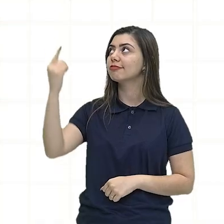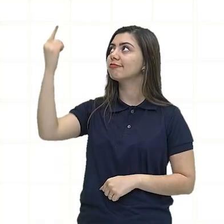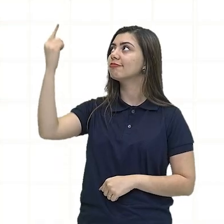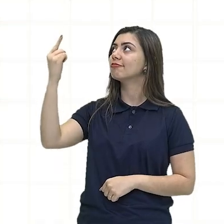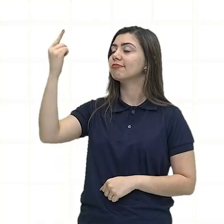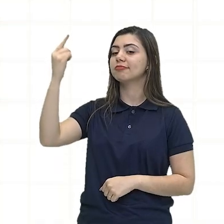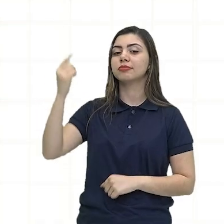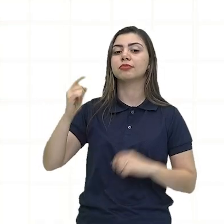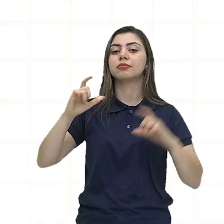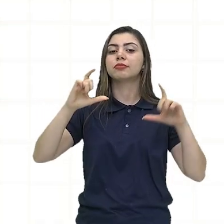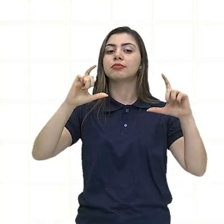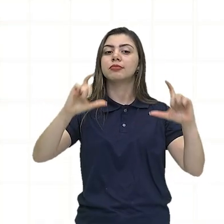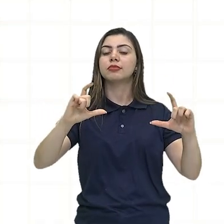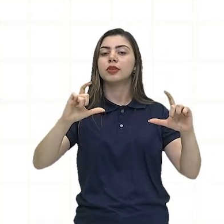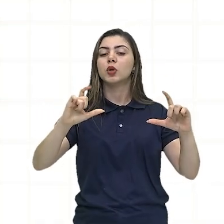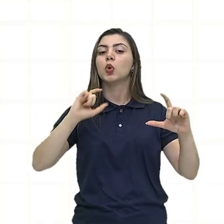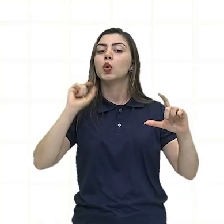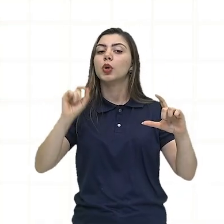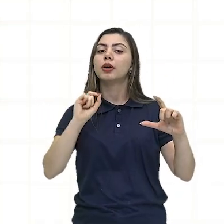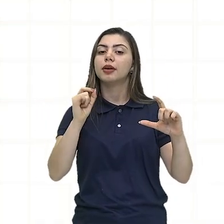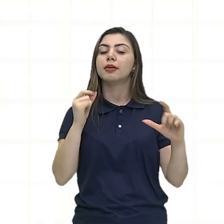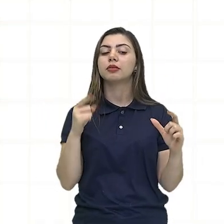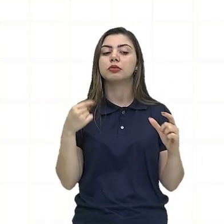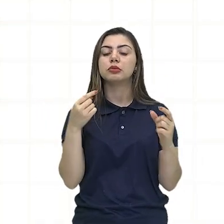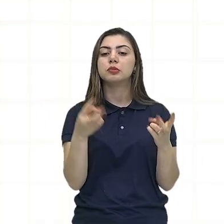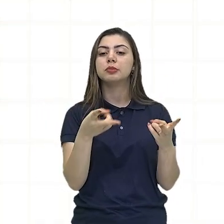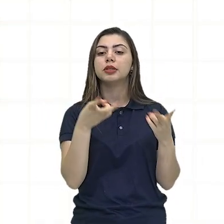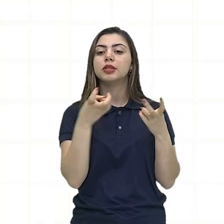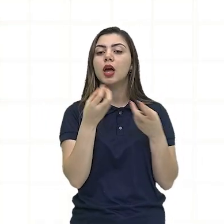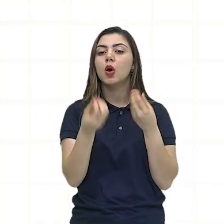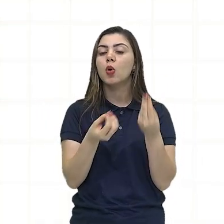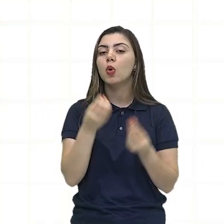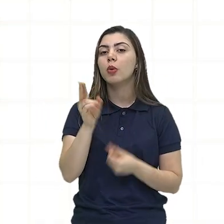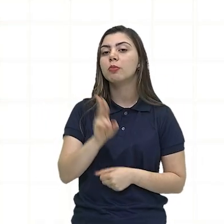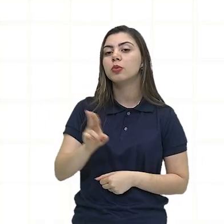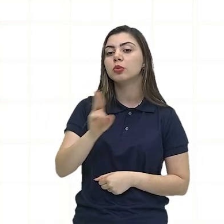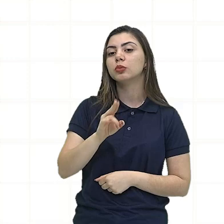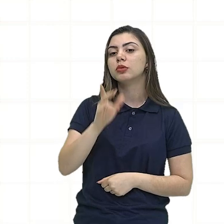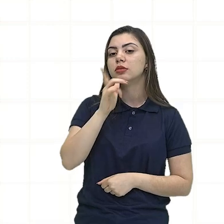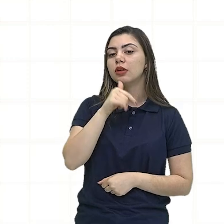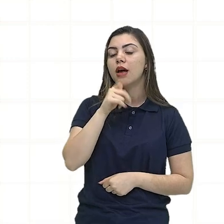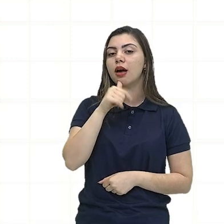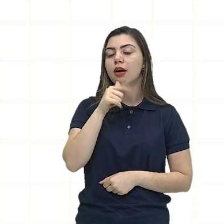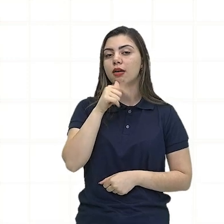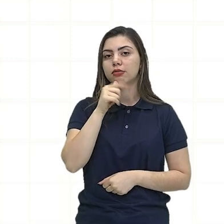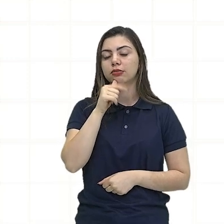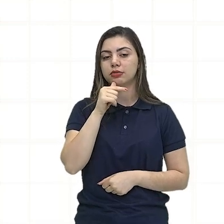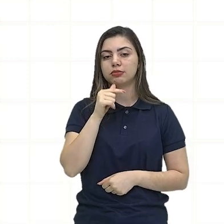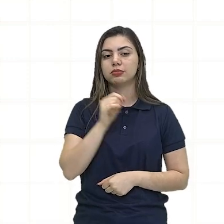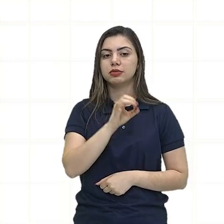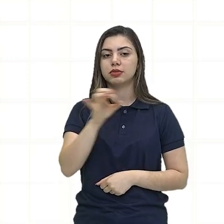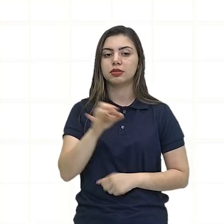gráfico. Nesse gráfico tem uma distribuição do uso dessa água de forma mais